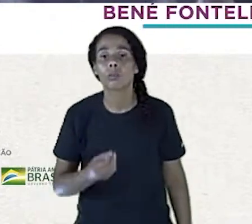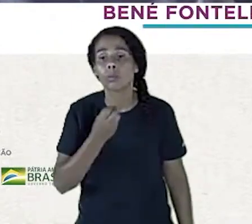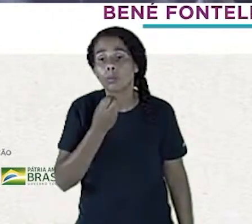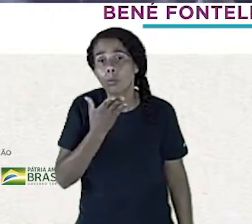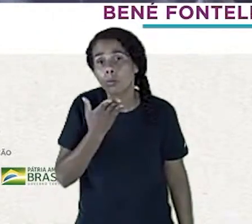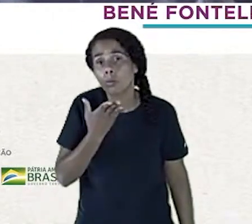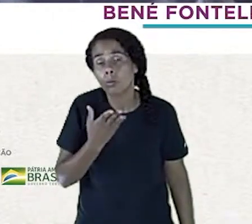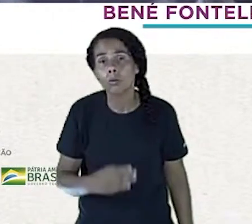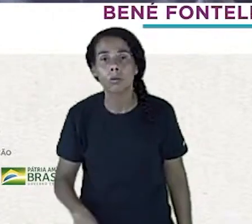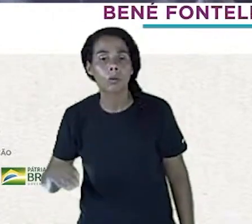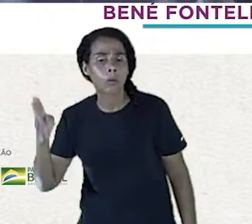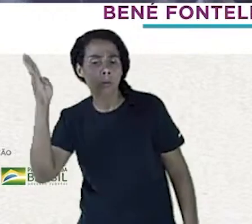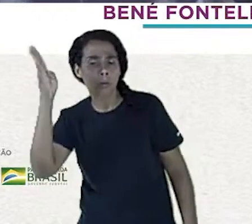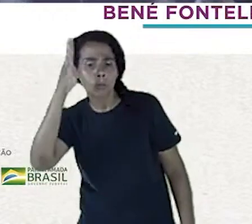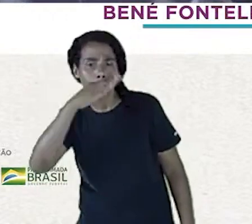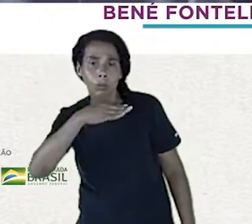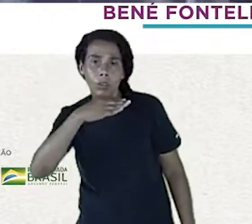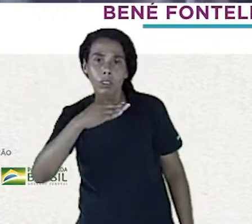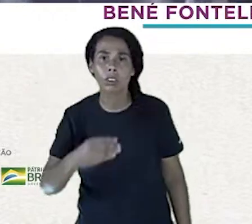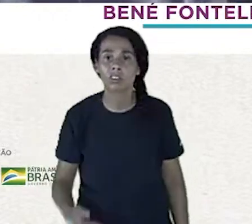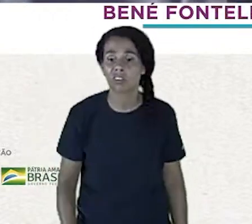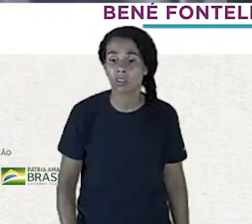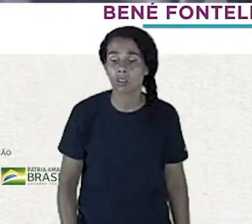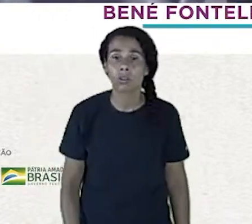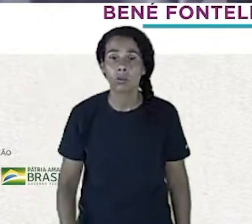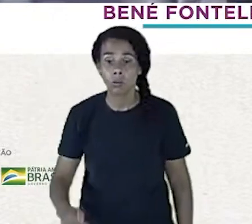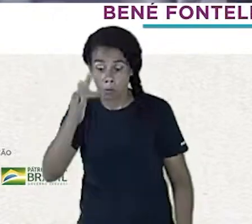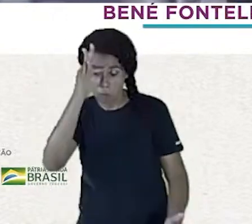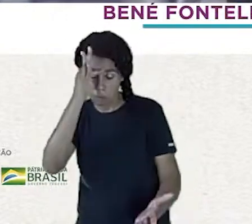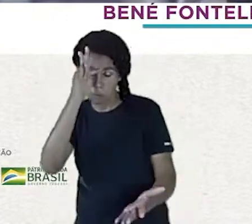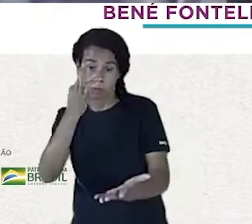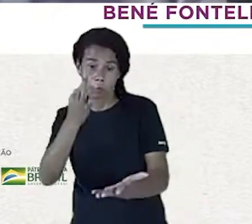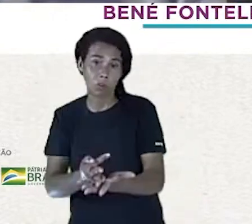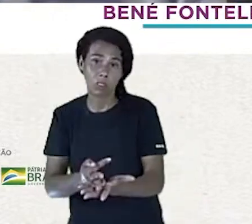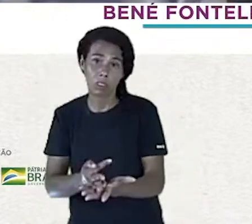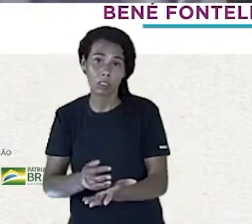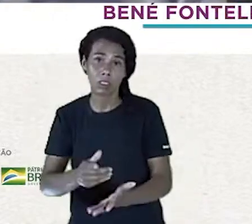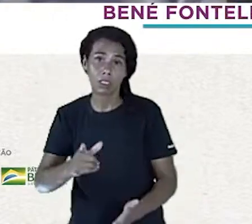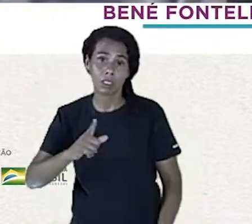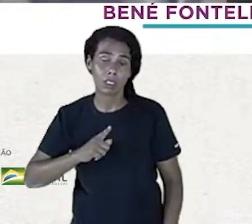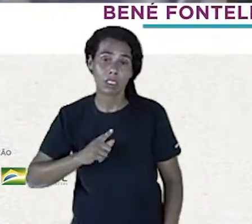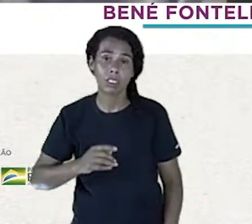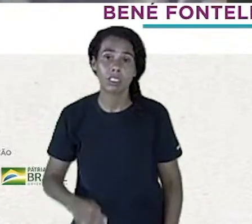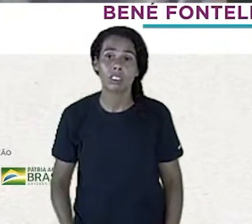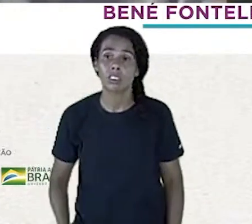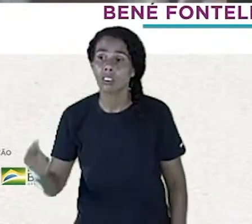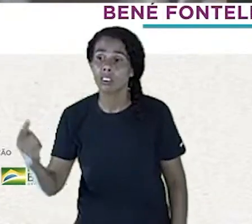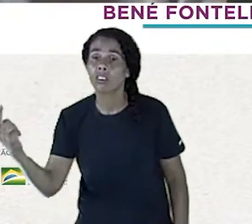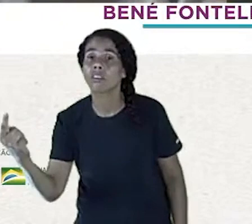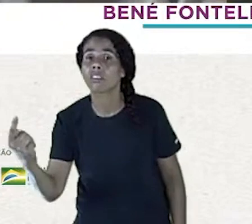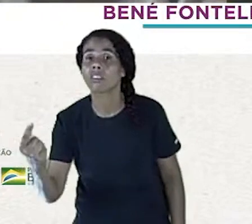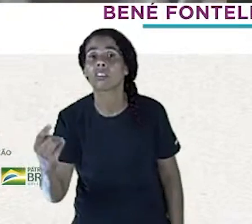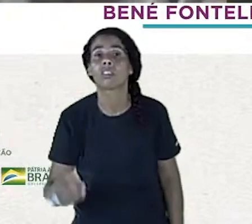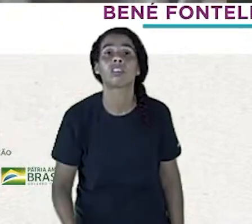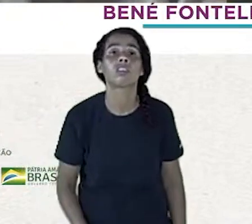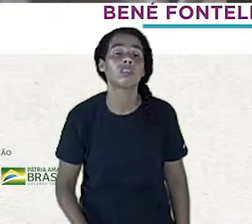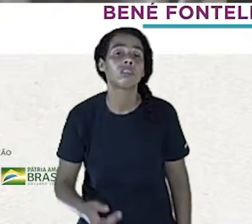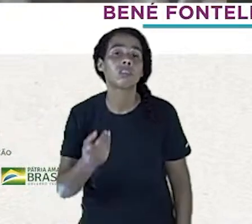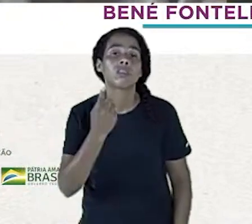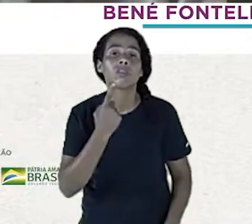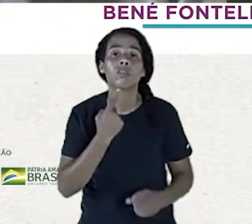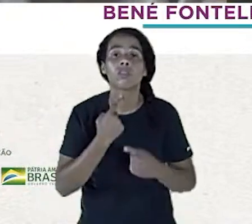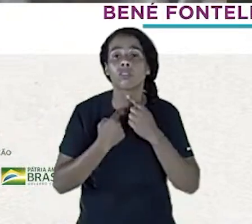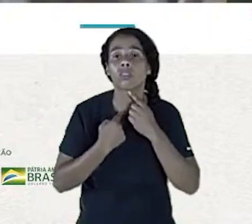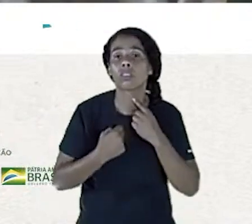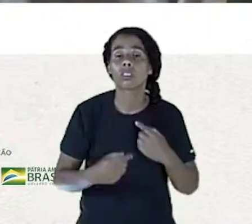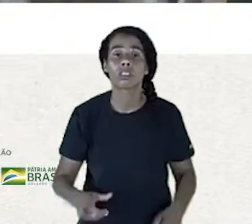andar com fé, e essas coisas todas, essas letras todas minhas que querem dizer